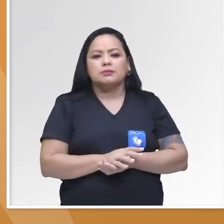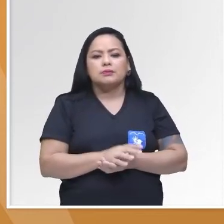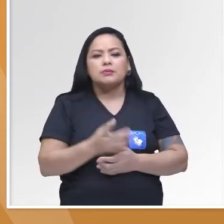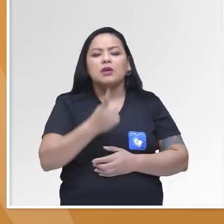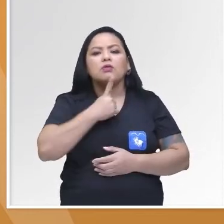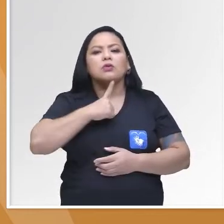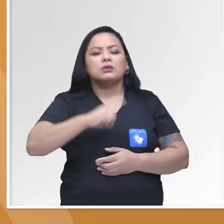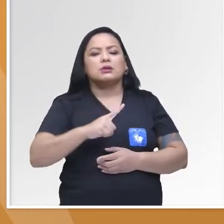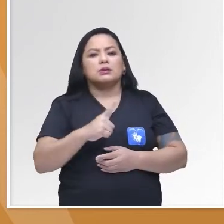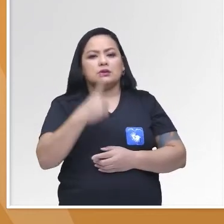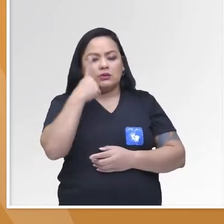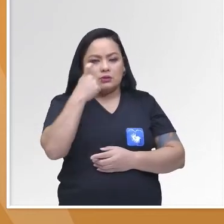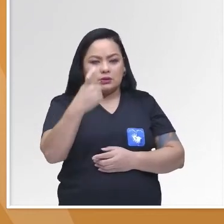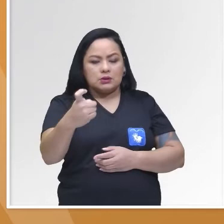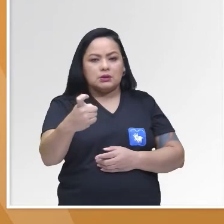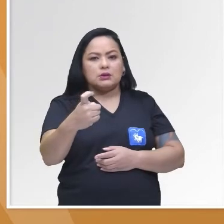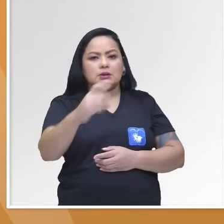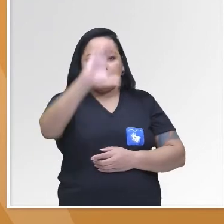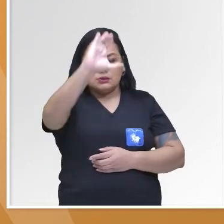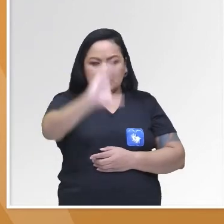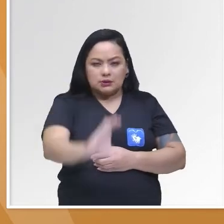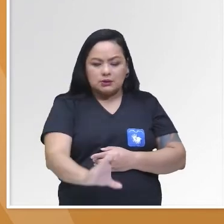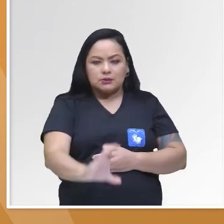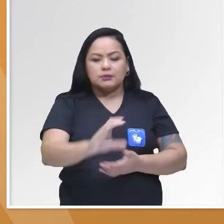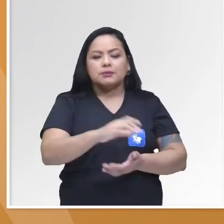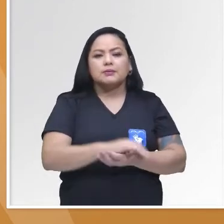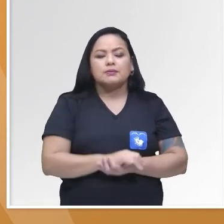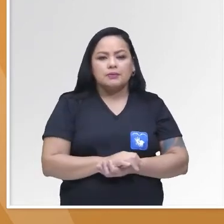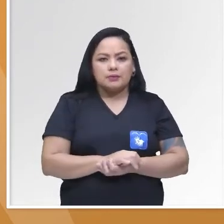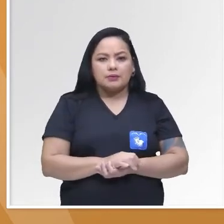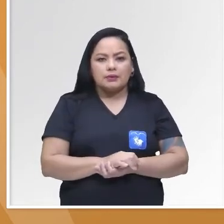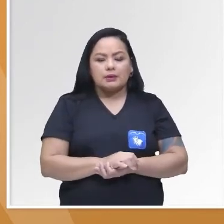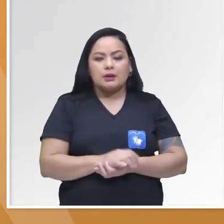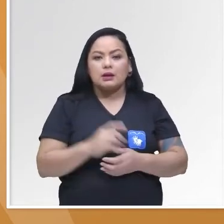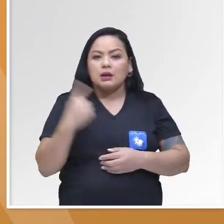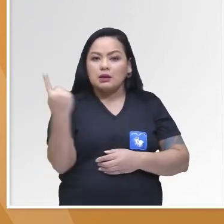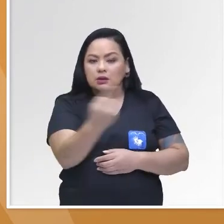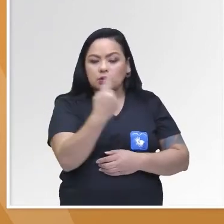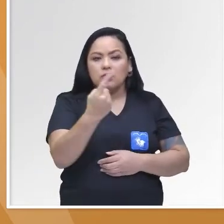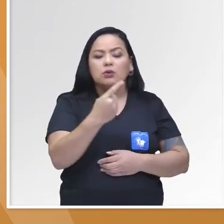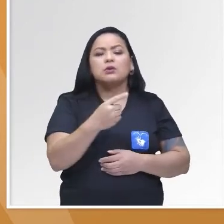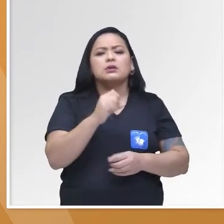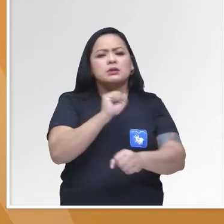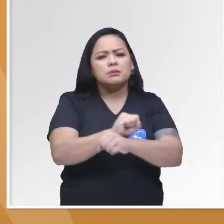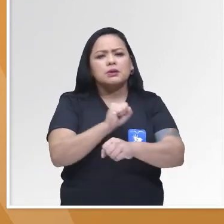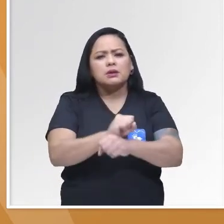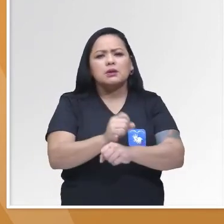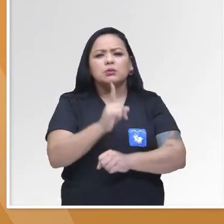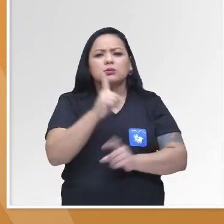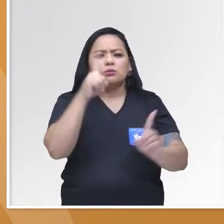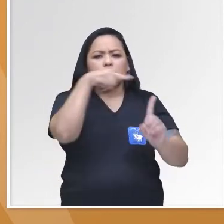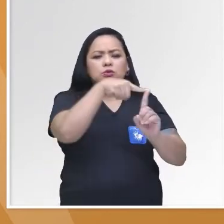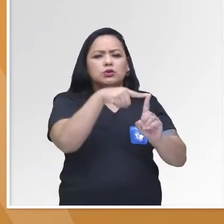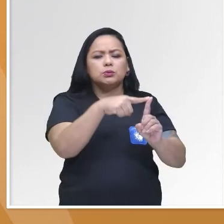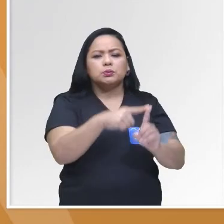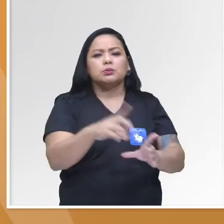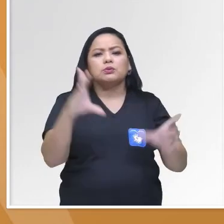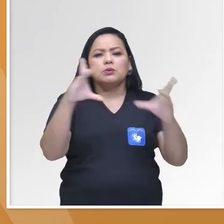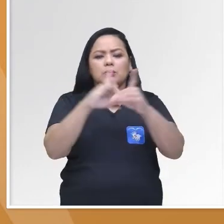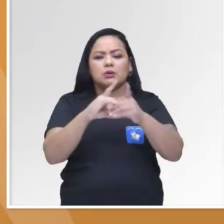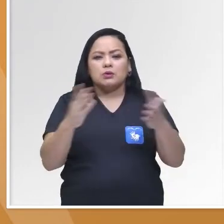e os interesses dos cidadãos. É isso que nós esperamos no modelo democrático contemporâneo, que